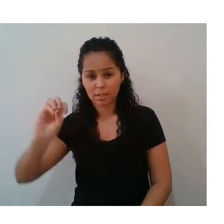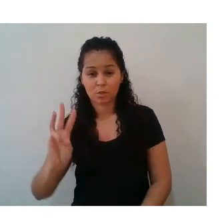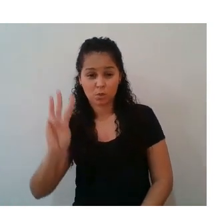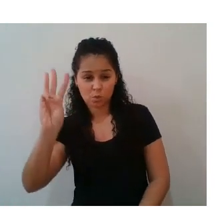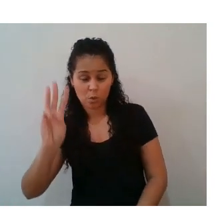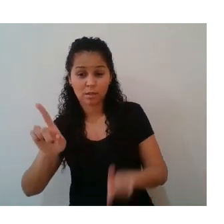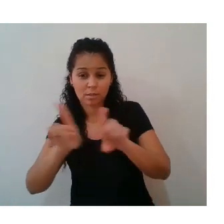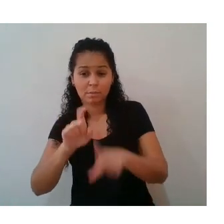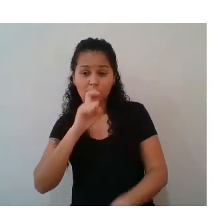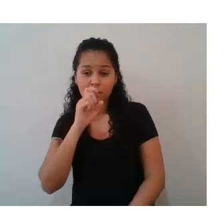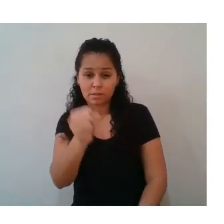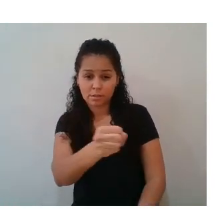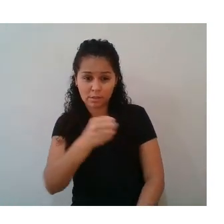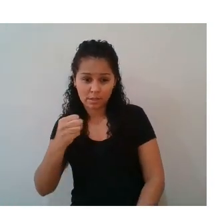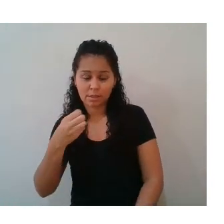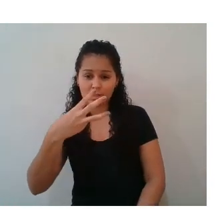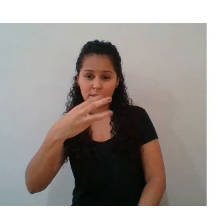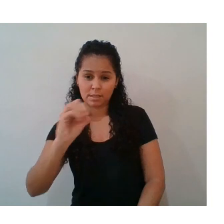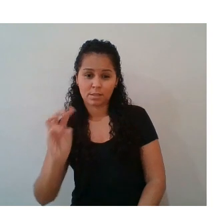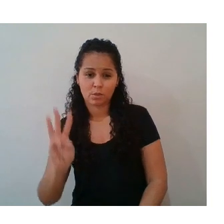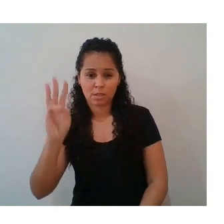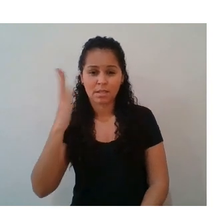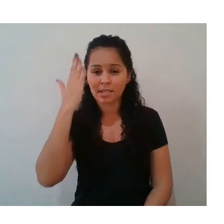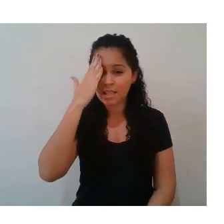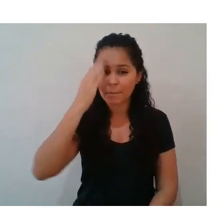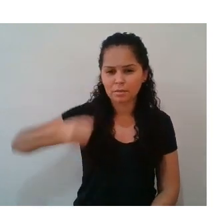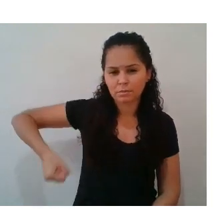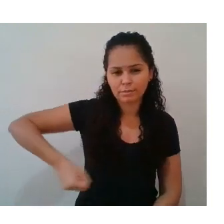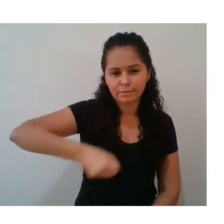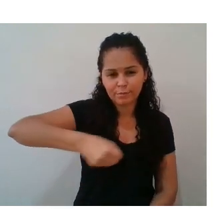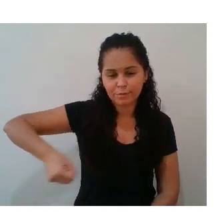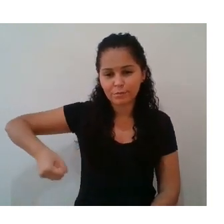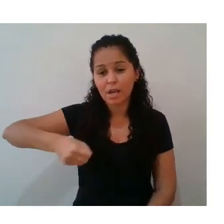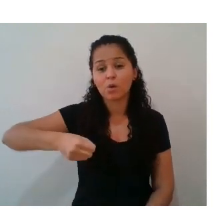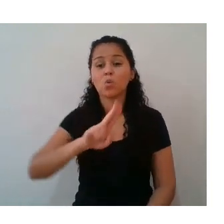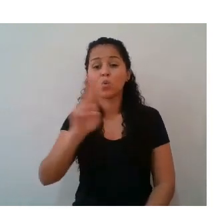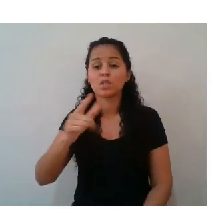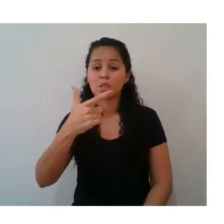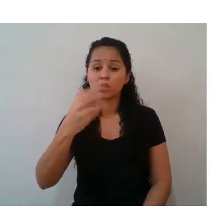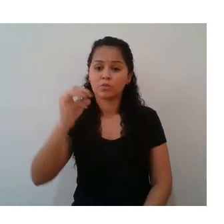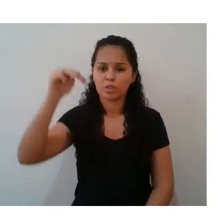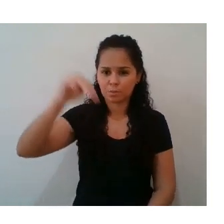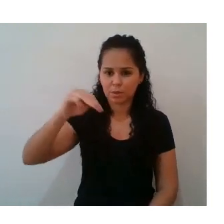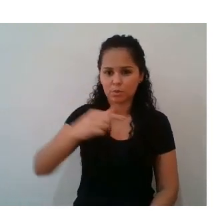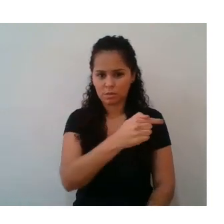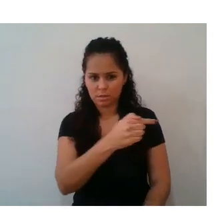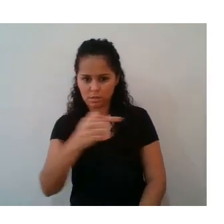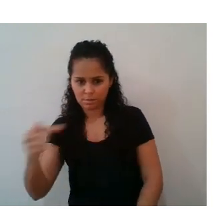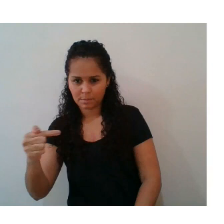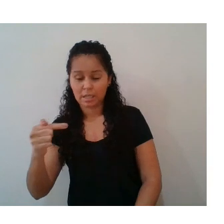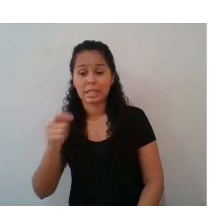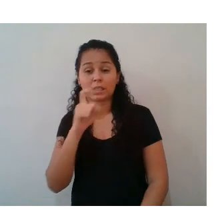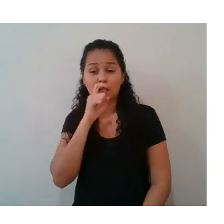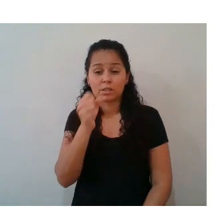300 watts, sabendo que o ferro é utilizado 20 minutos por semana e a geladeira nunca é desligada. Me baseei aqui em casa. O custo aproximado